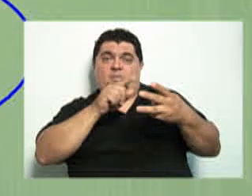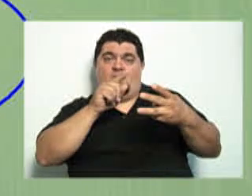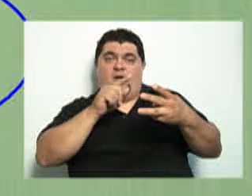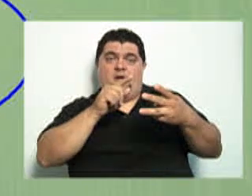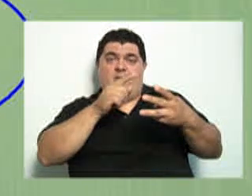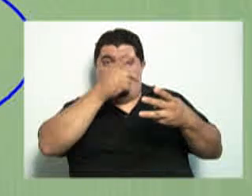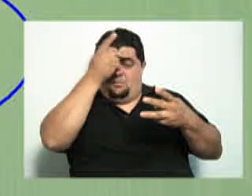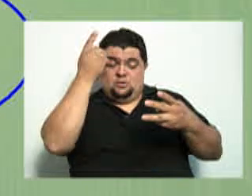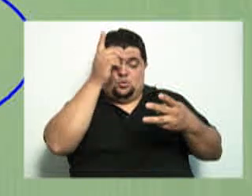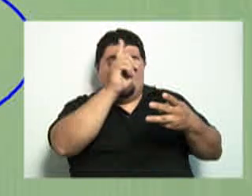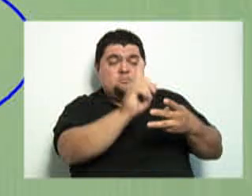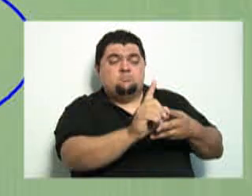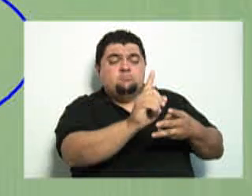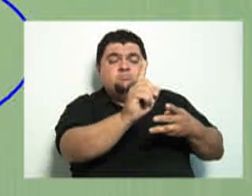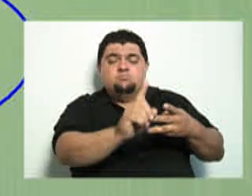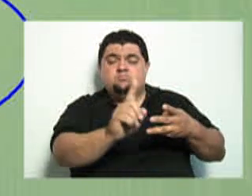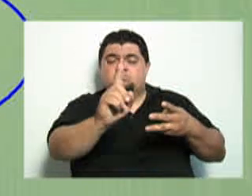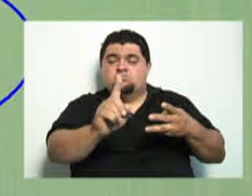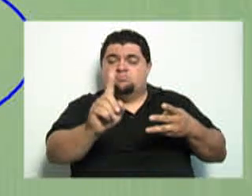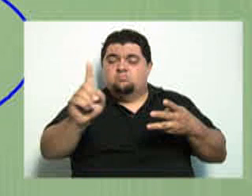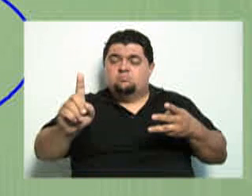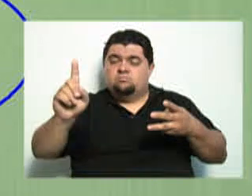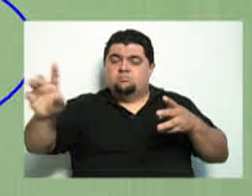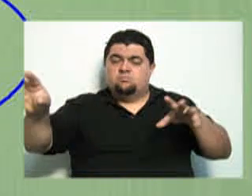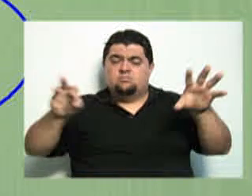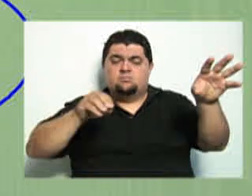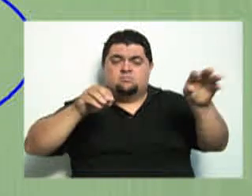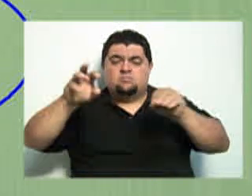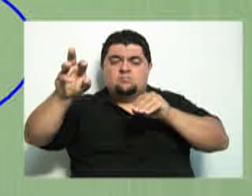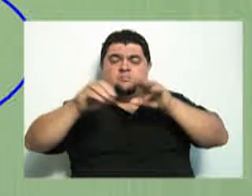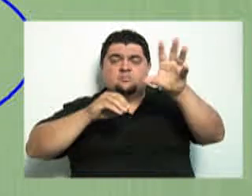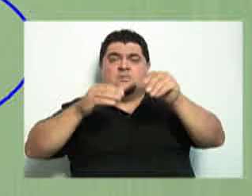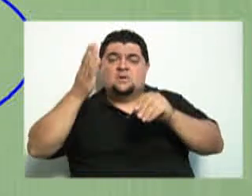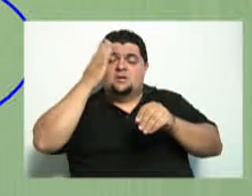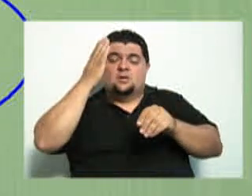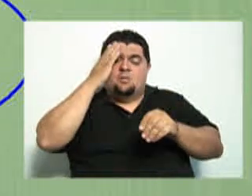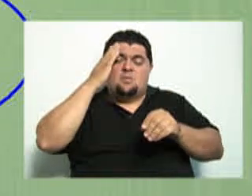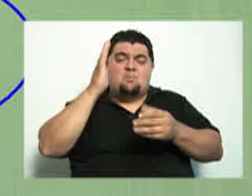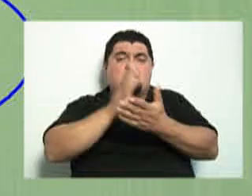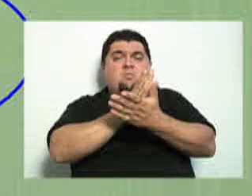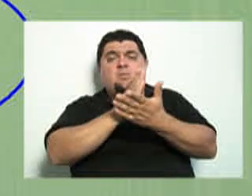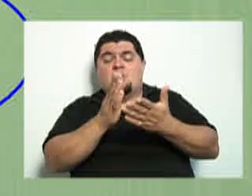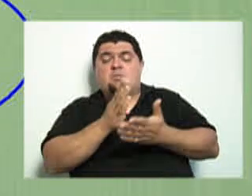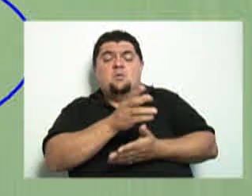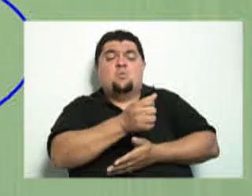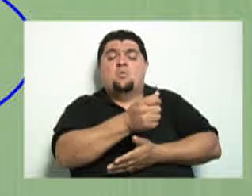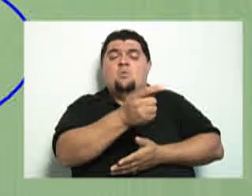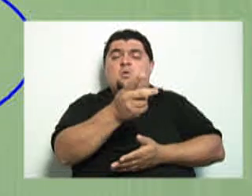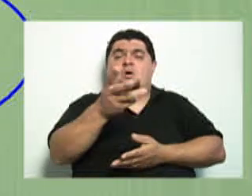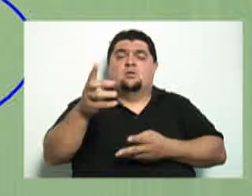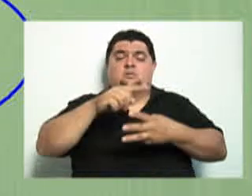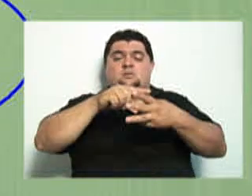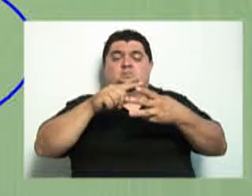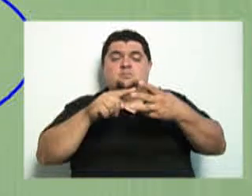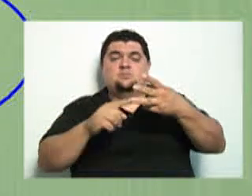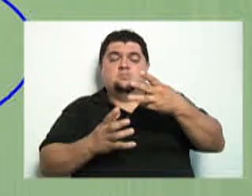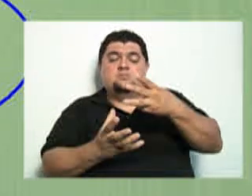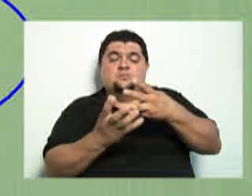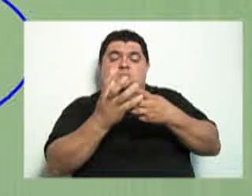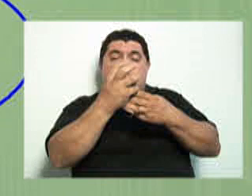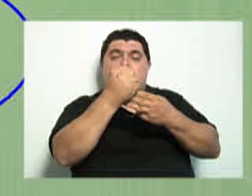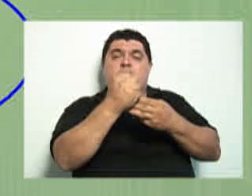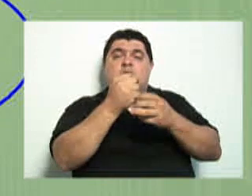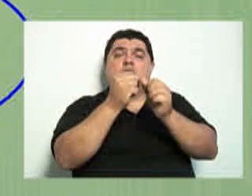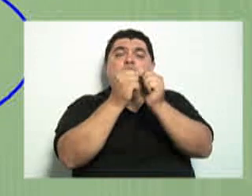por pessoa dentro de uma sociedade. Qual que é a renda por pessoa? E a gente vai utilizar esses 3 indicadores para